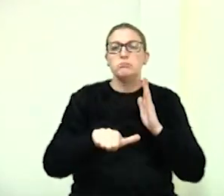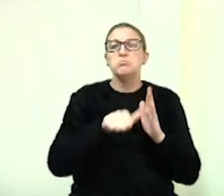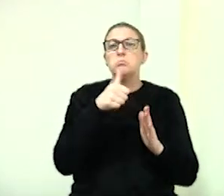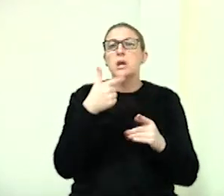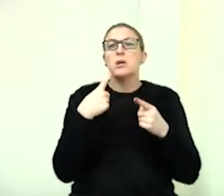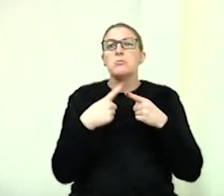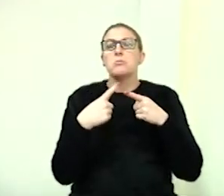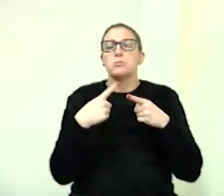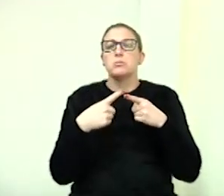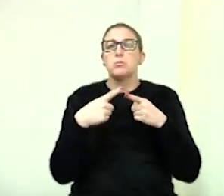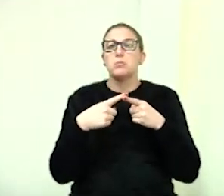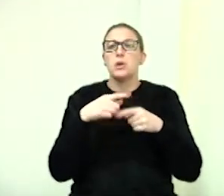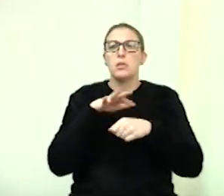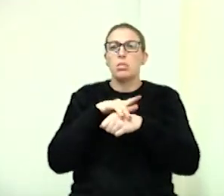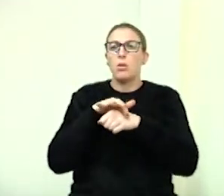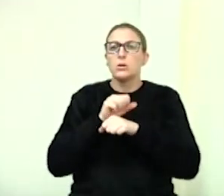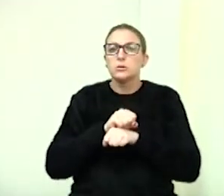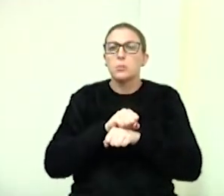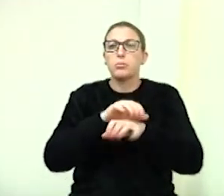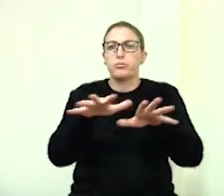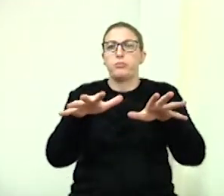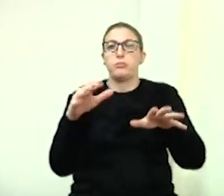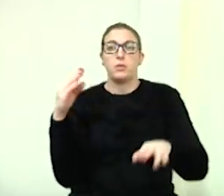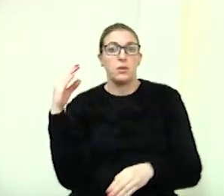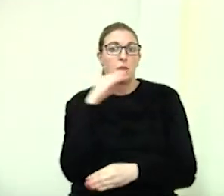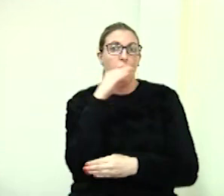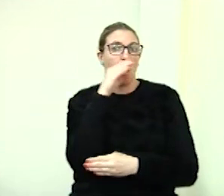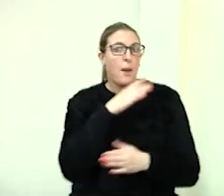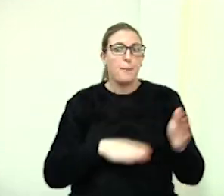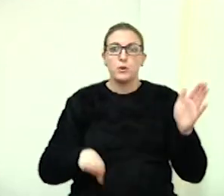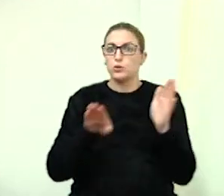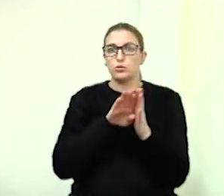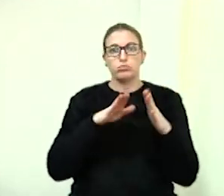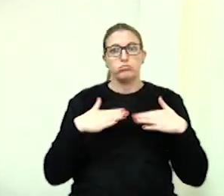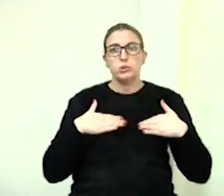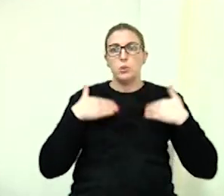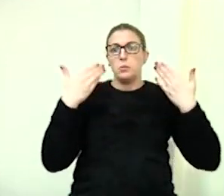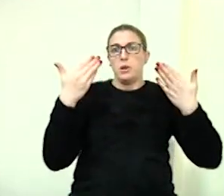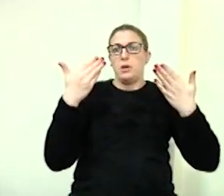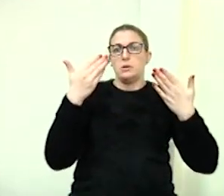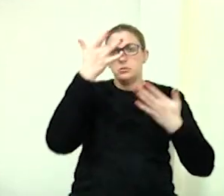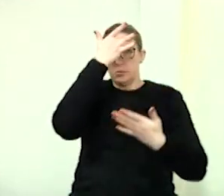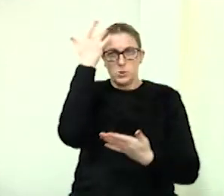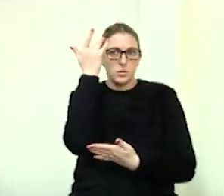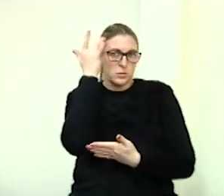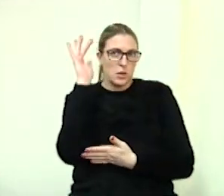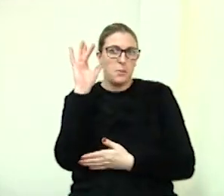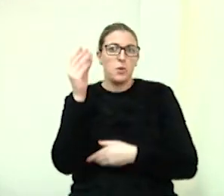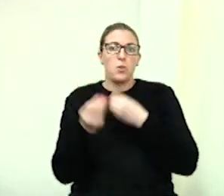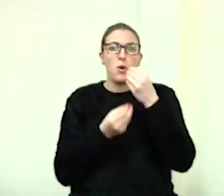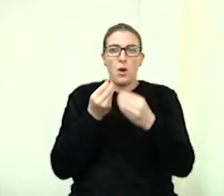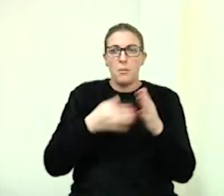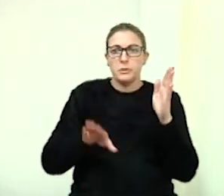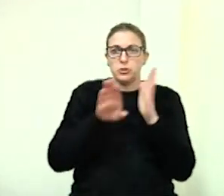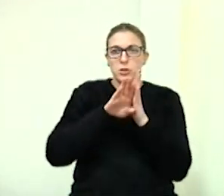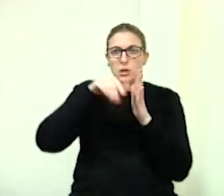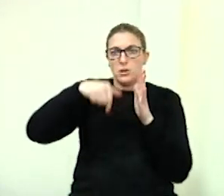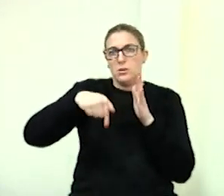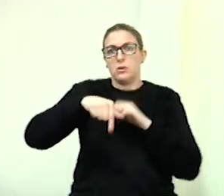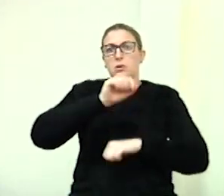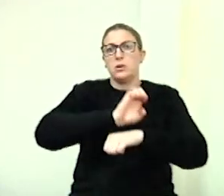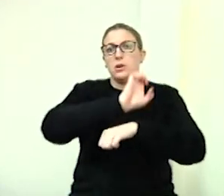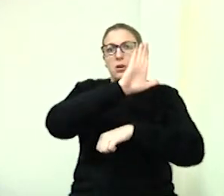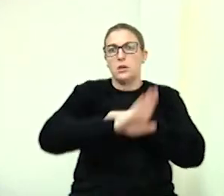realmente. A gente pode dizer que surgiu em fevereiro, mas ninguém tinha noção de quando chegaria aqui e de que forma chegaria. Quando essa Casa